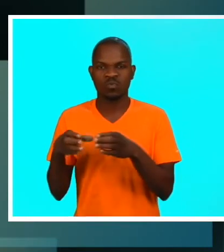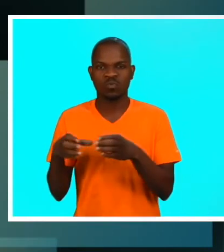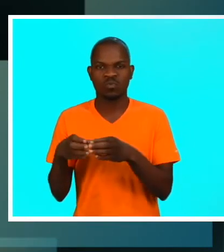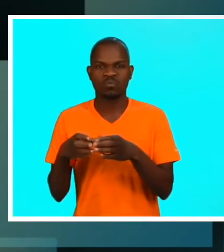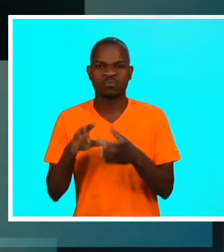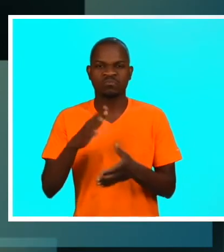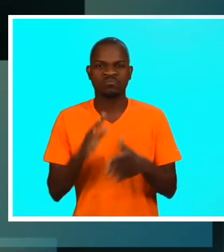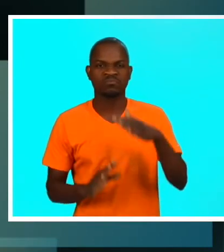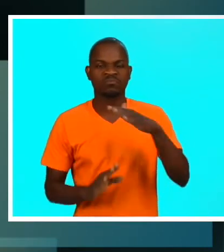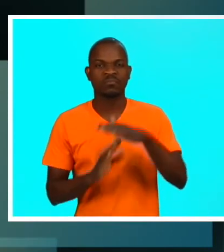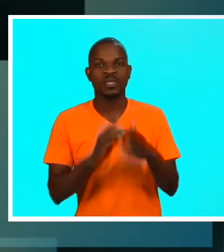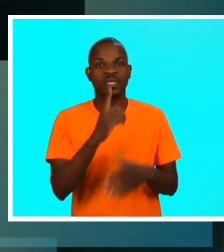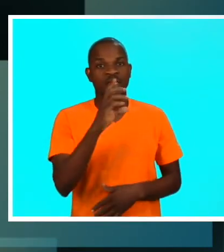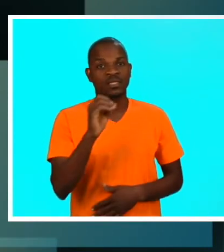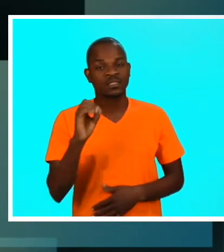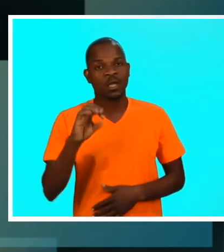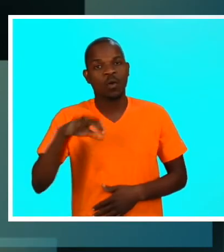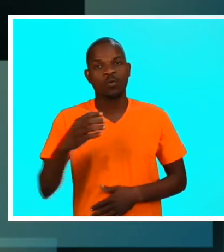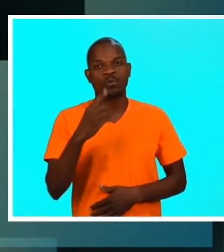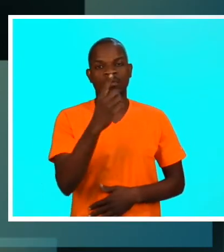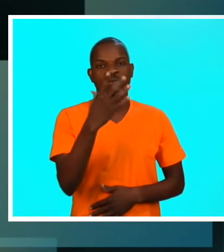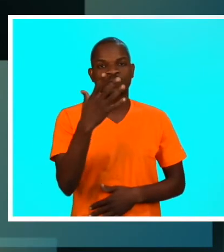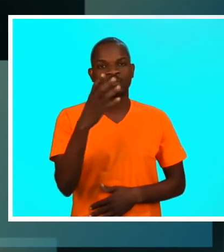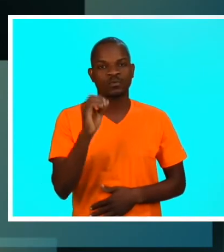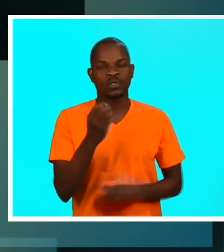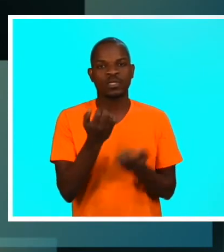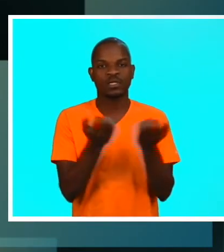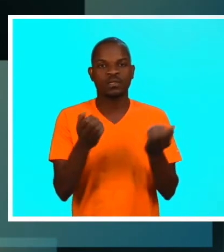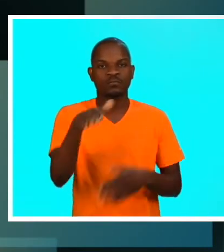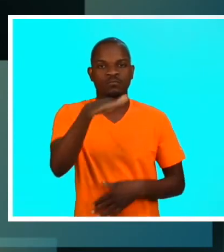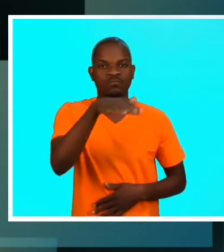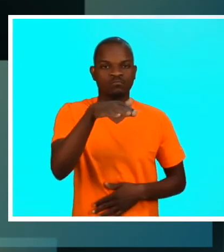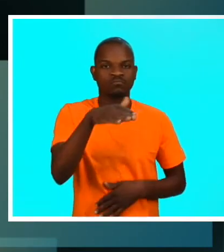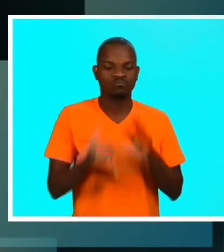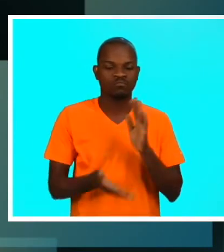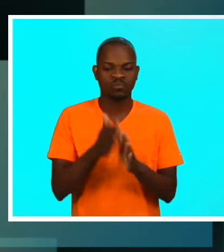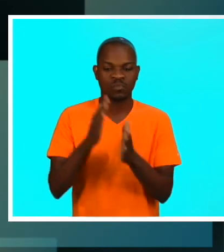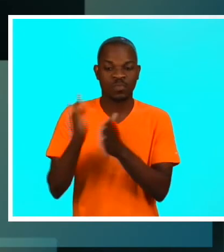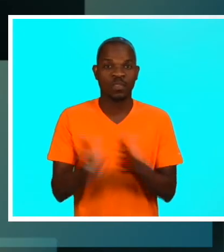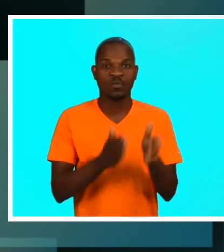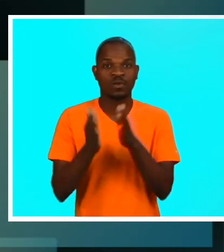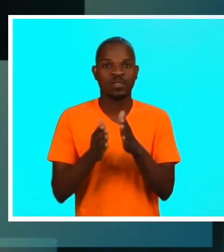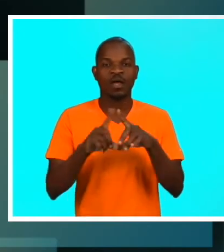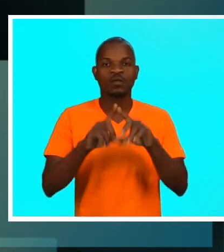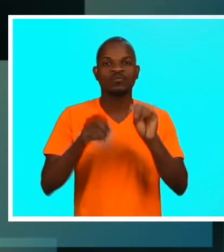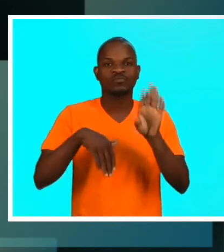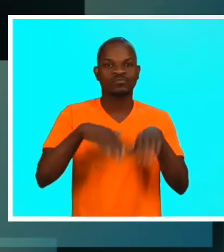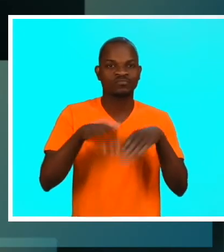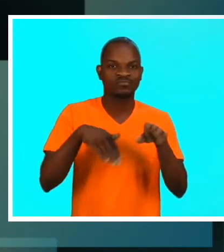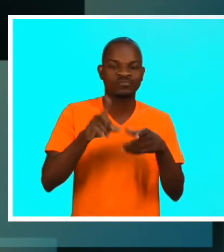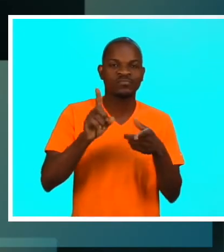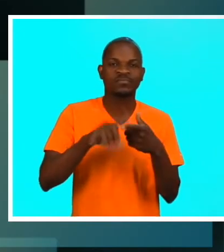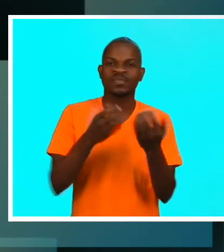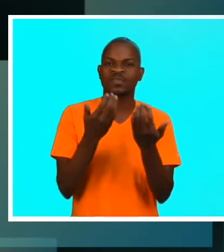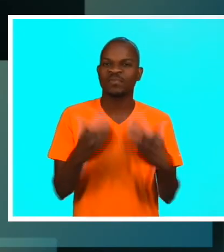de 100, 100, 150 crianças por bairro. Então, organizamos jogos de futebol e outras